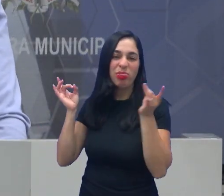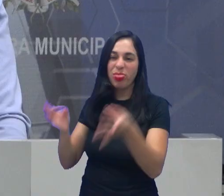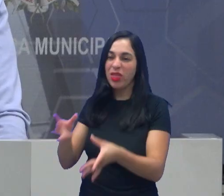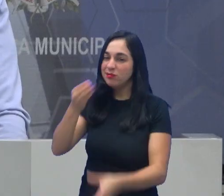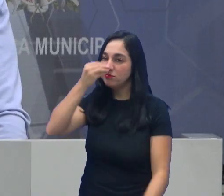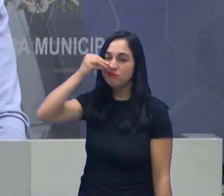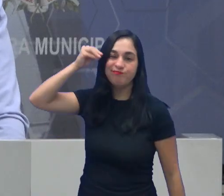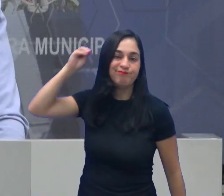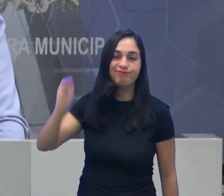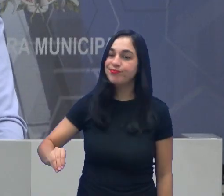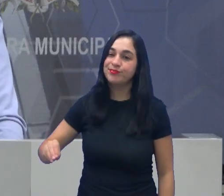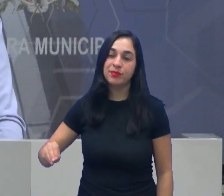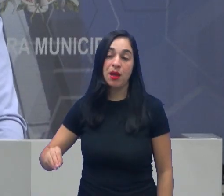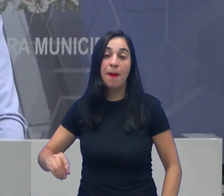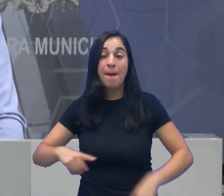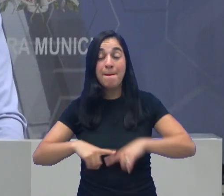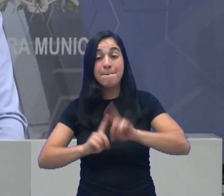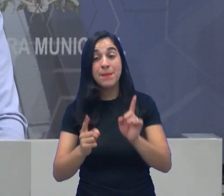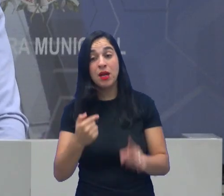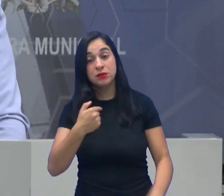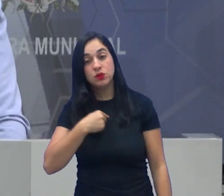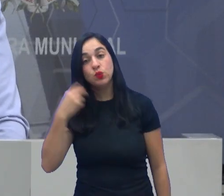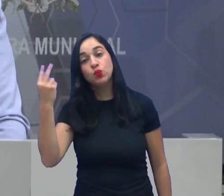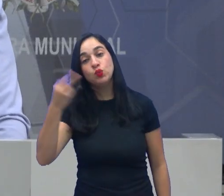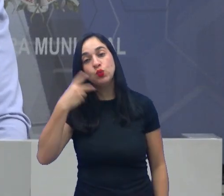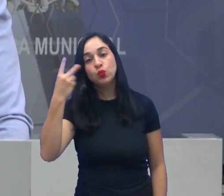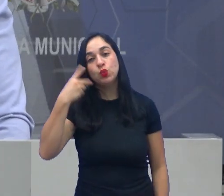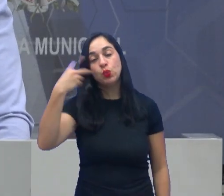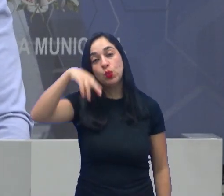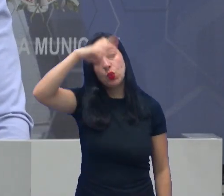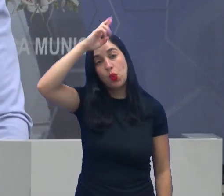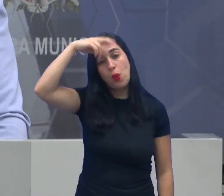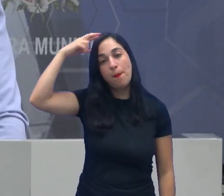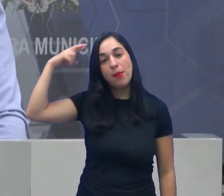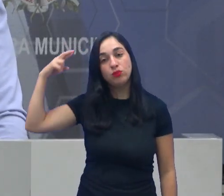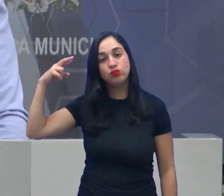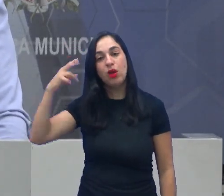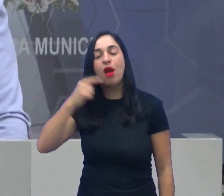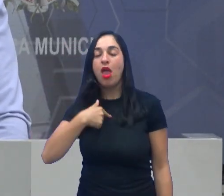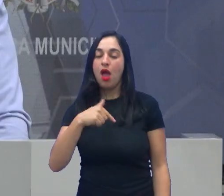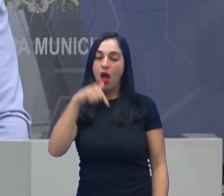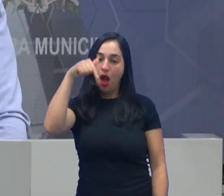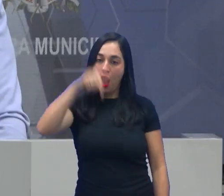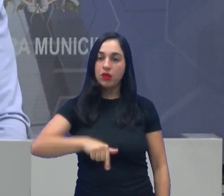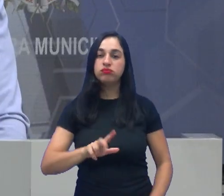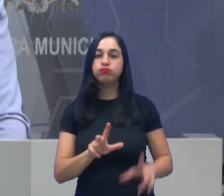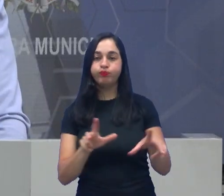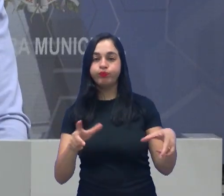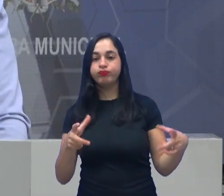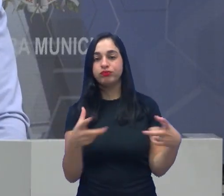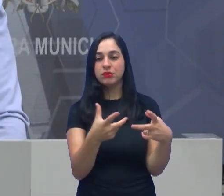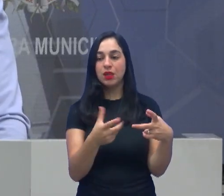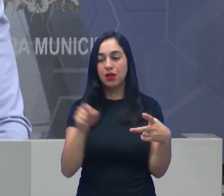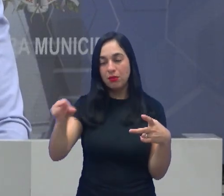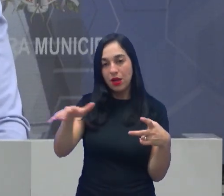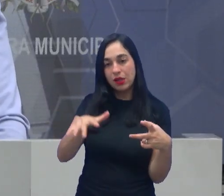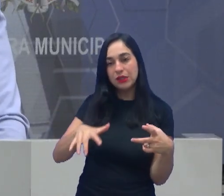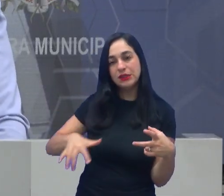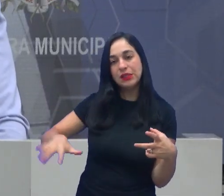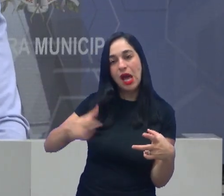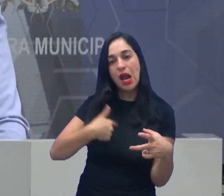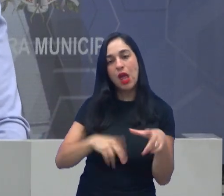estiver aqui, o vereador Roberto Chagas, aqui na Câmara, representando essa população,